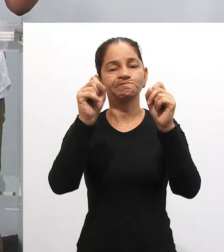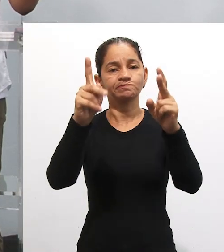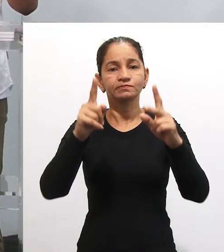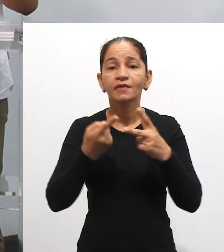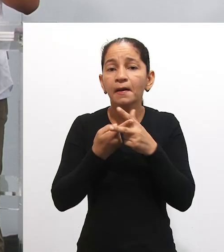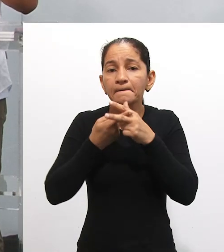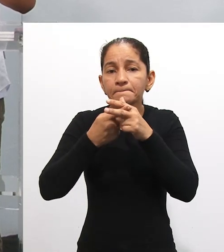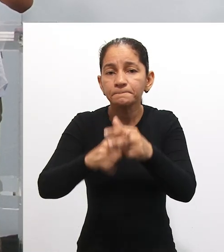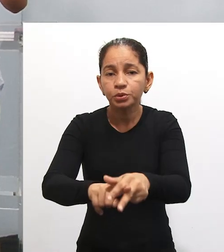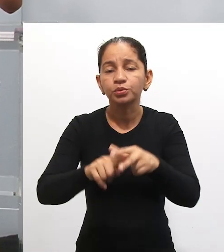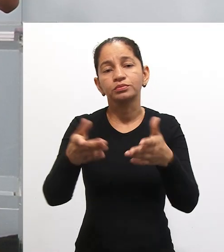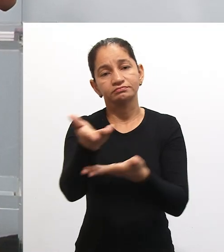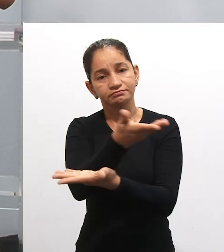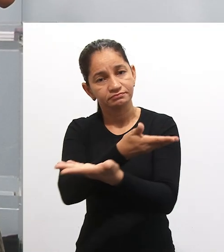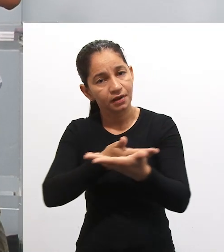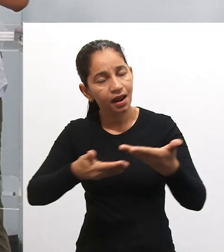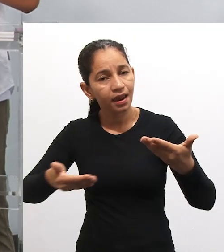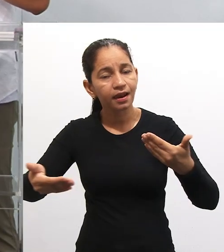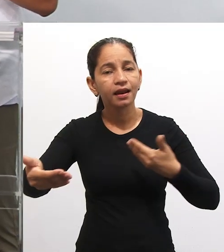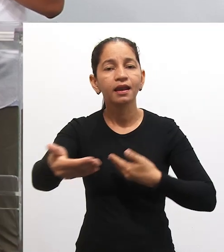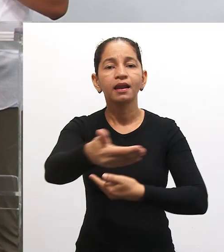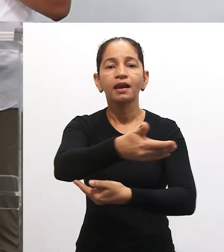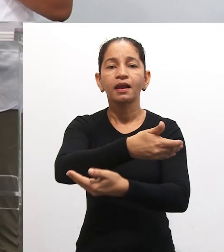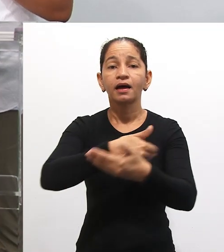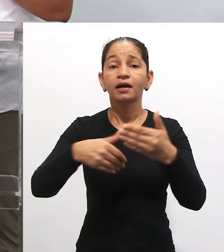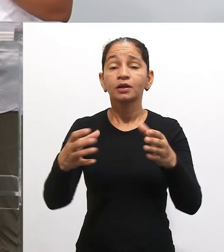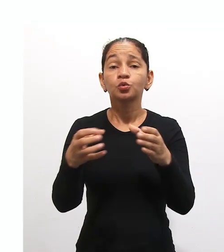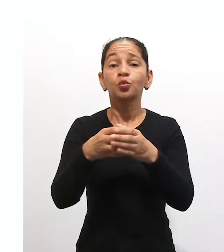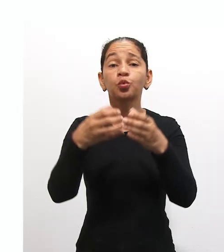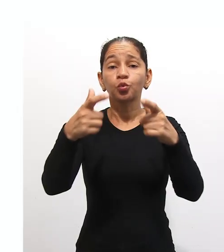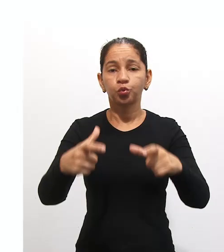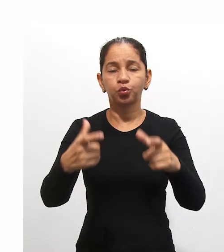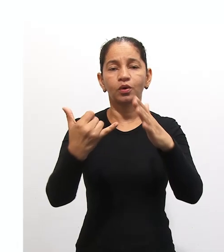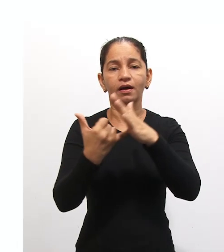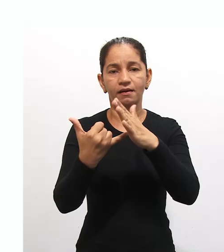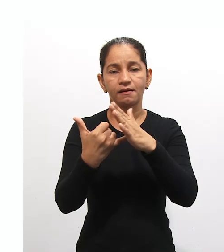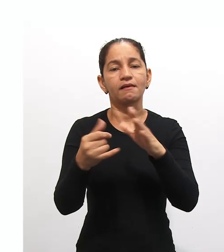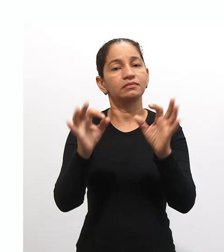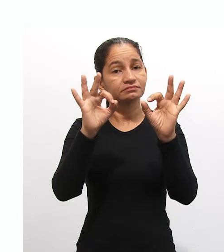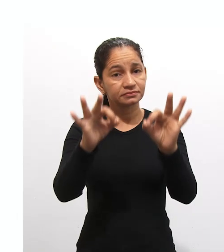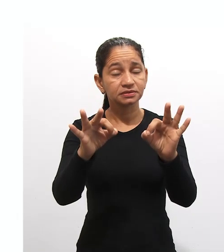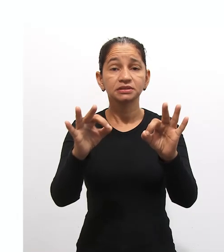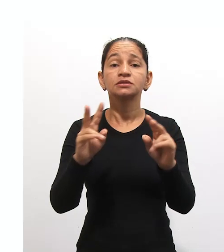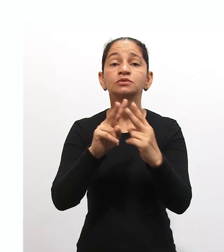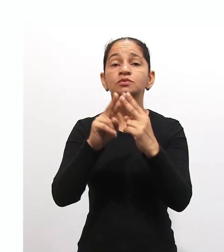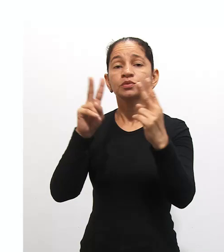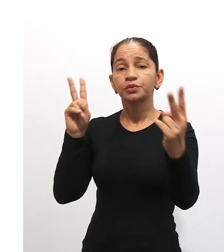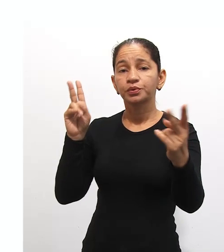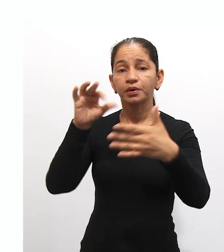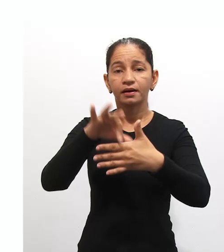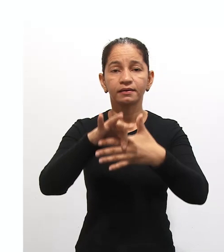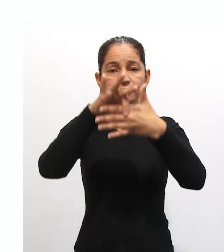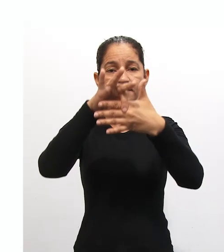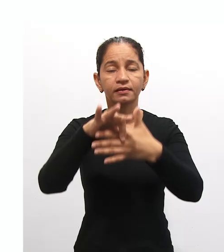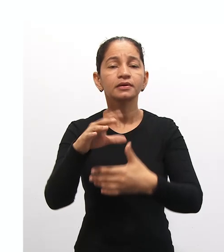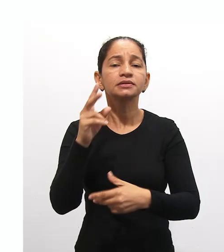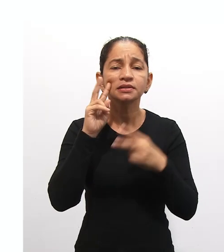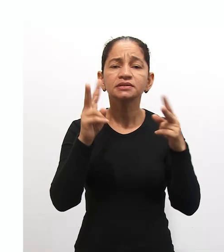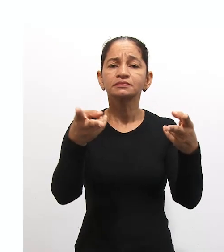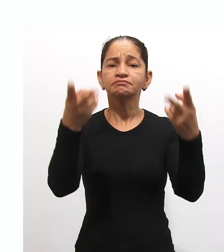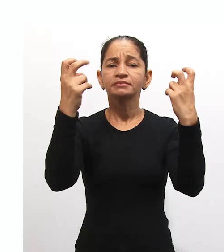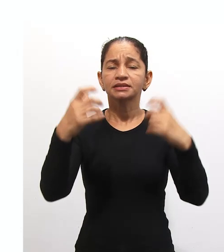visão cada vez mais compartilhada dessa instituição. Essa liderança em ambientes virtuais, tá?